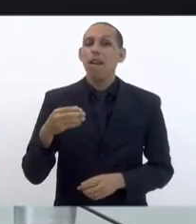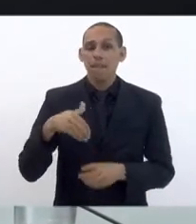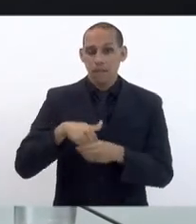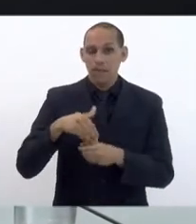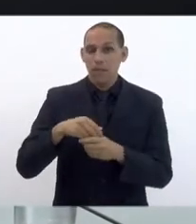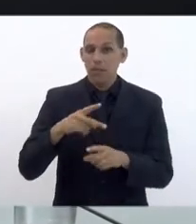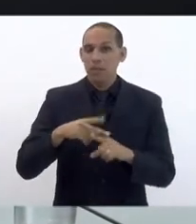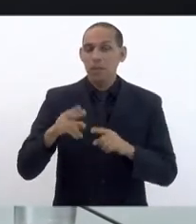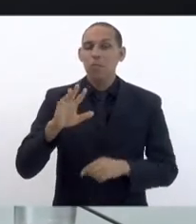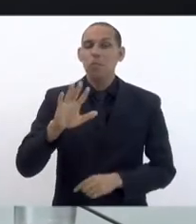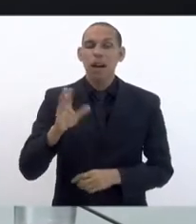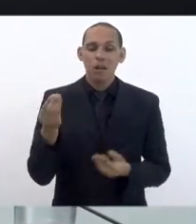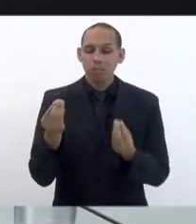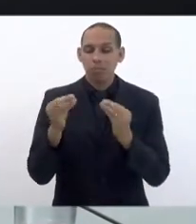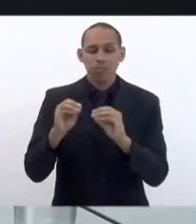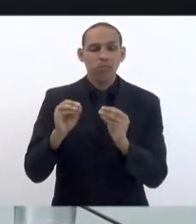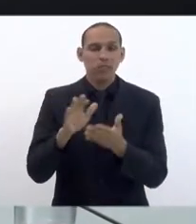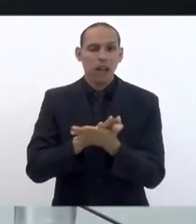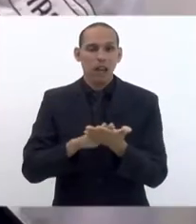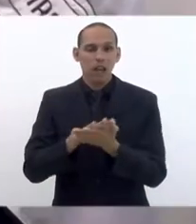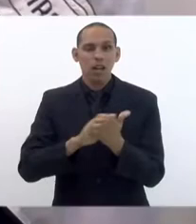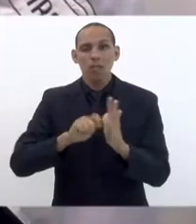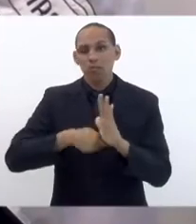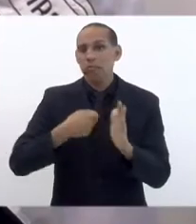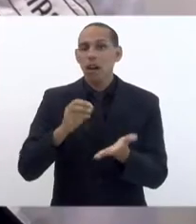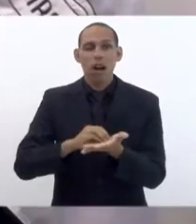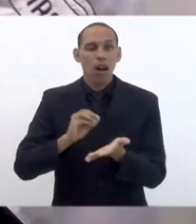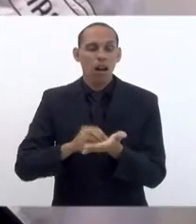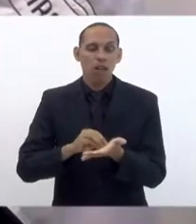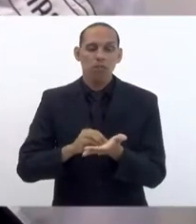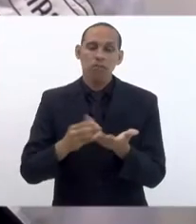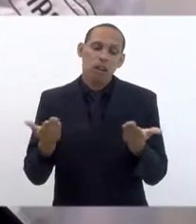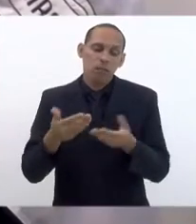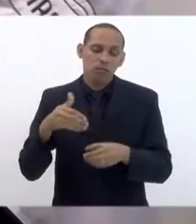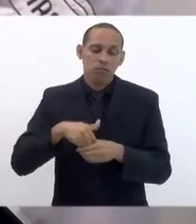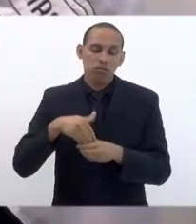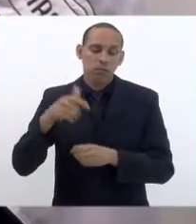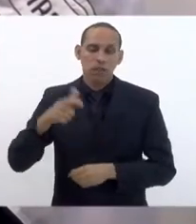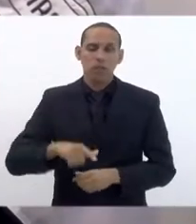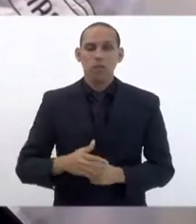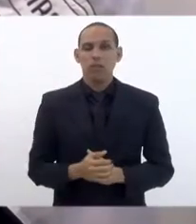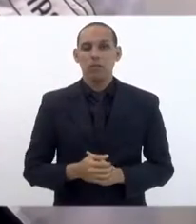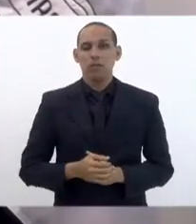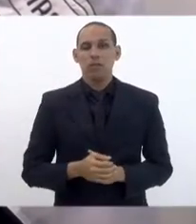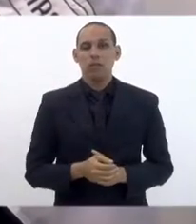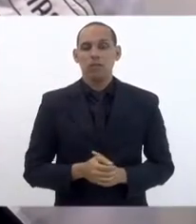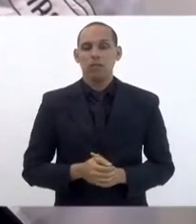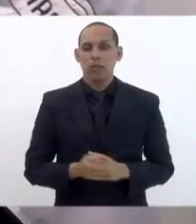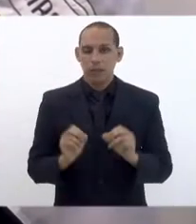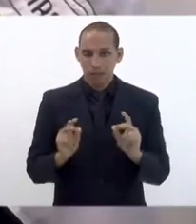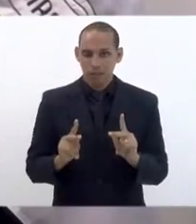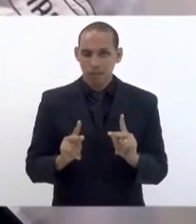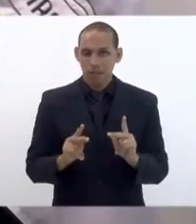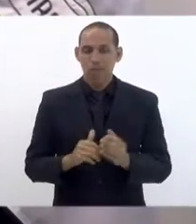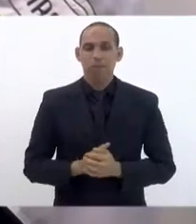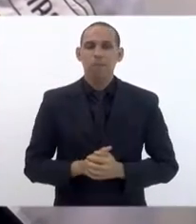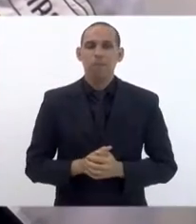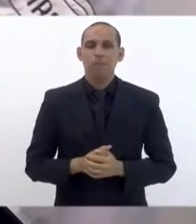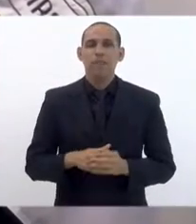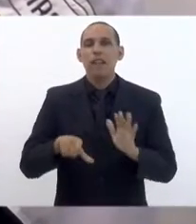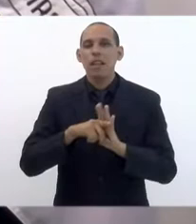Vencido. Mas como não foi publicado, não tem assinatura, vamos colocar de novo em votação. E aí. Perfeito. Ok? Então, projeto